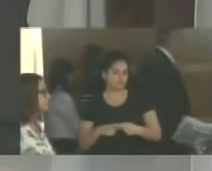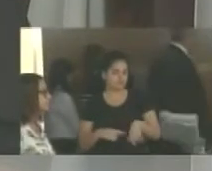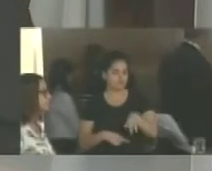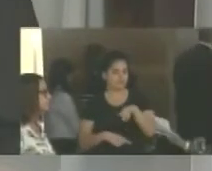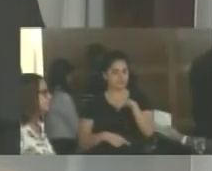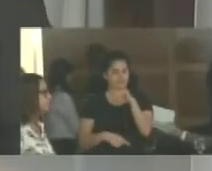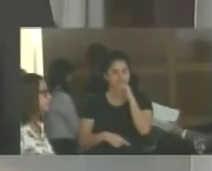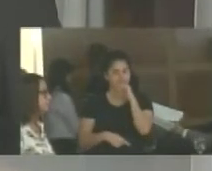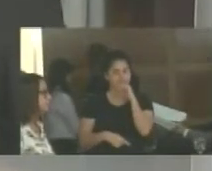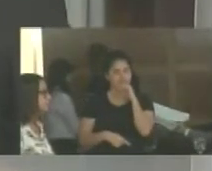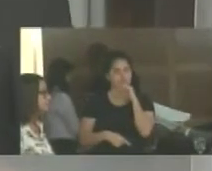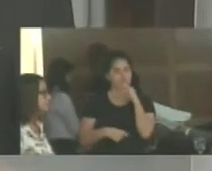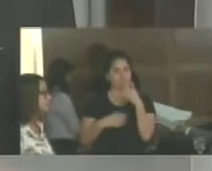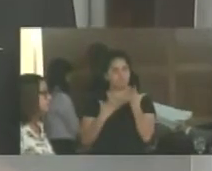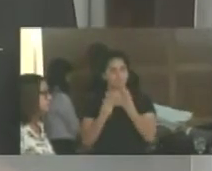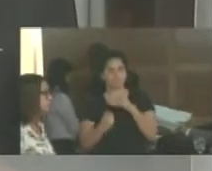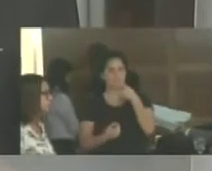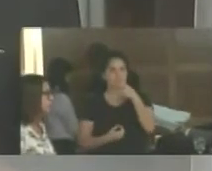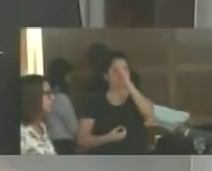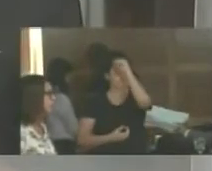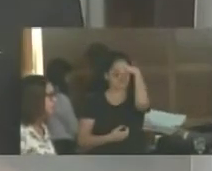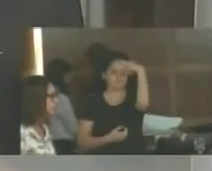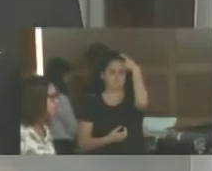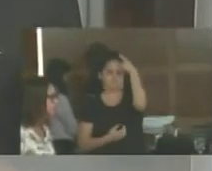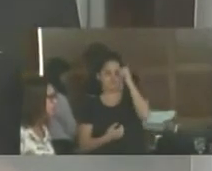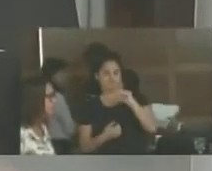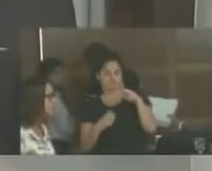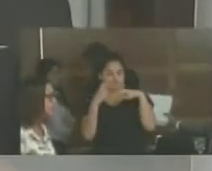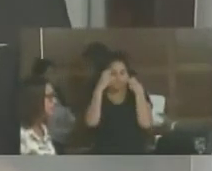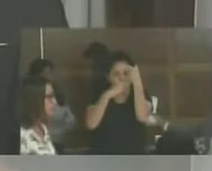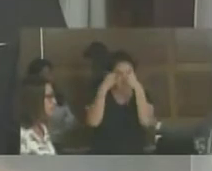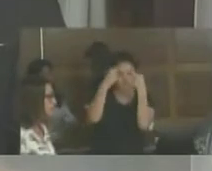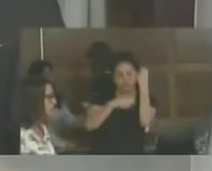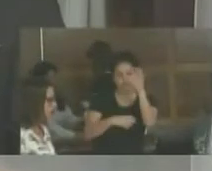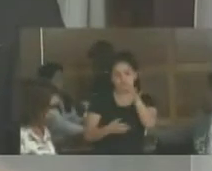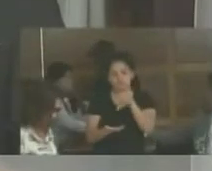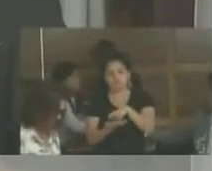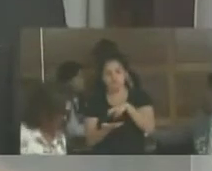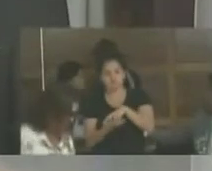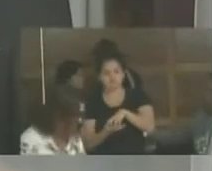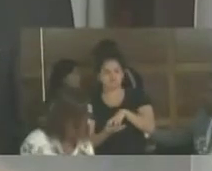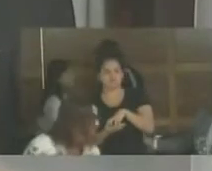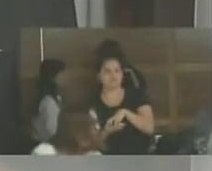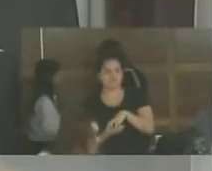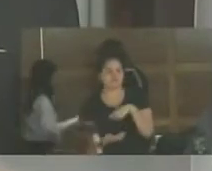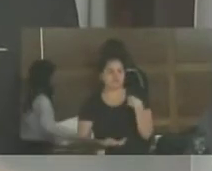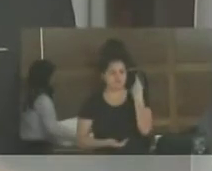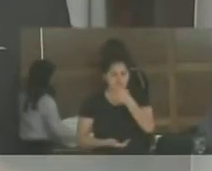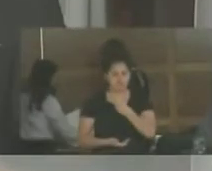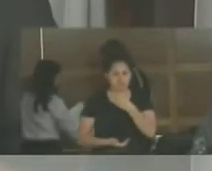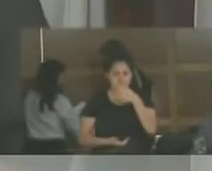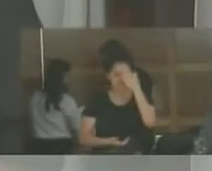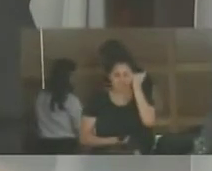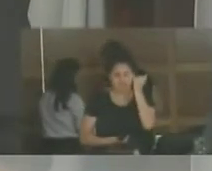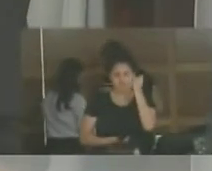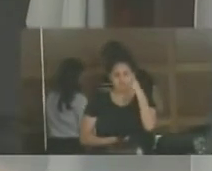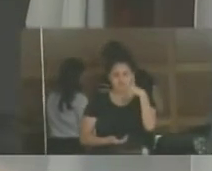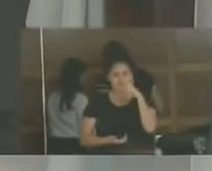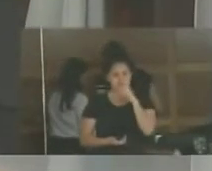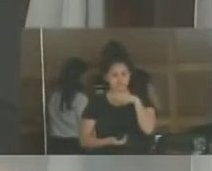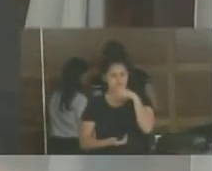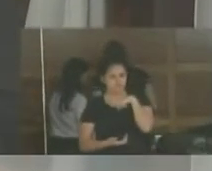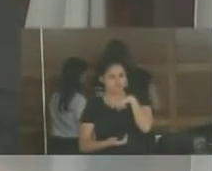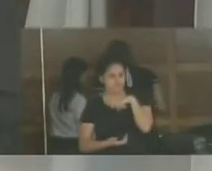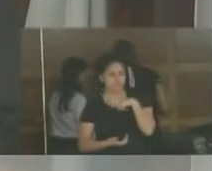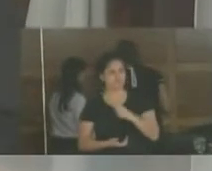infelizmente, muitos falam que o prefeito está preocupado com o centro da cidade. Isso aí nós sabemos que é mentira. E